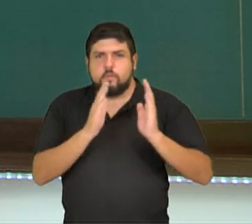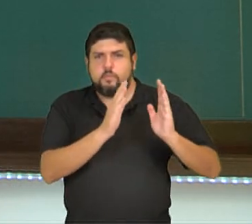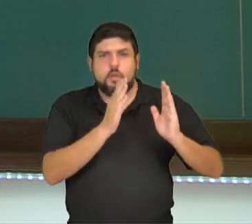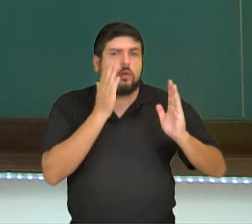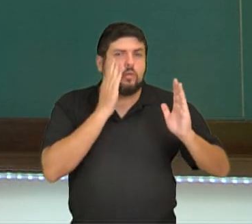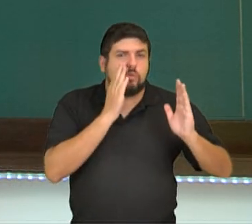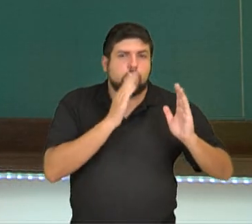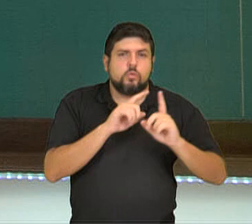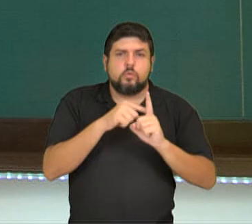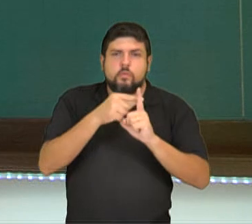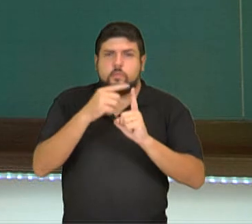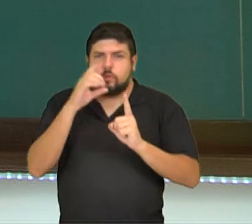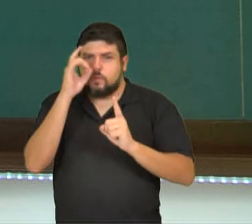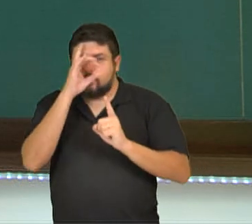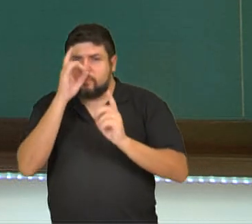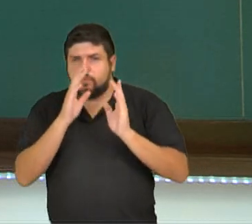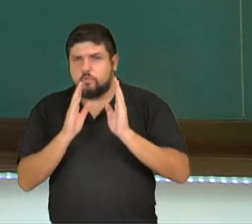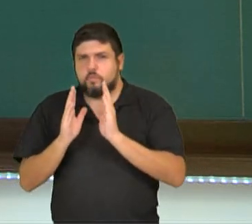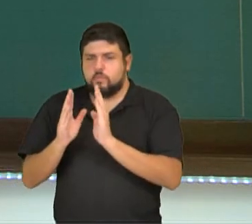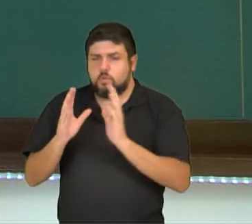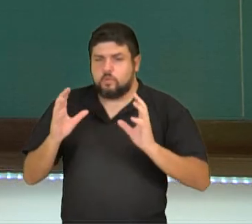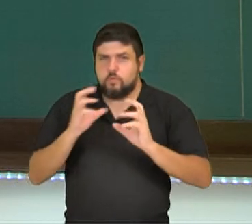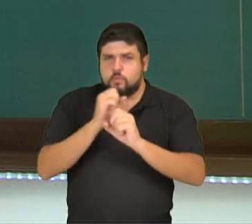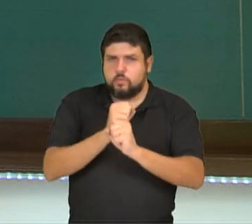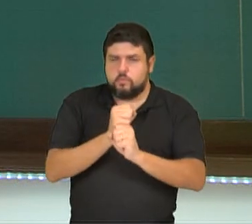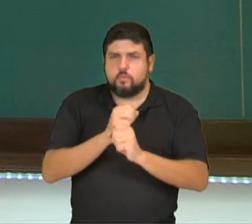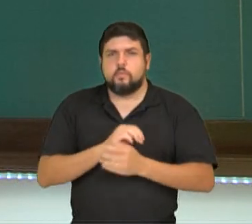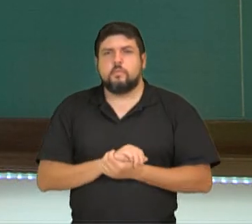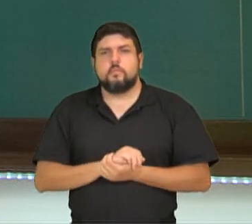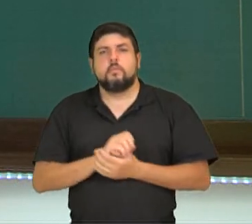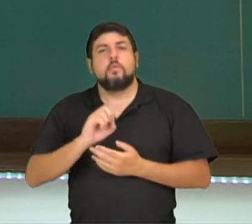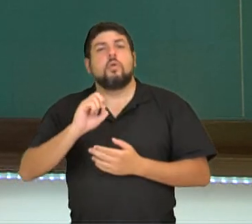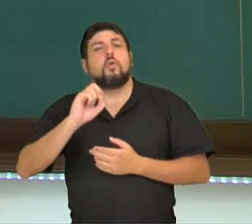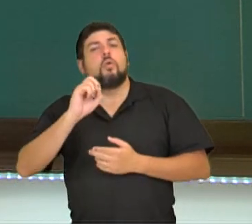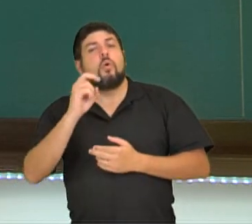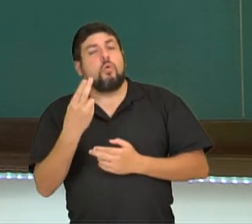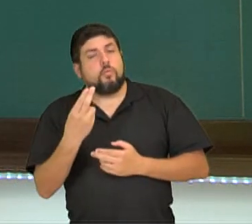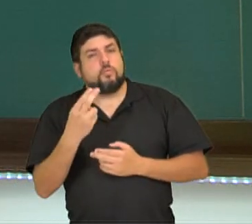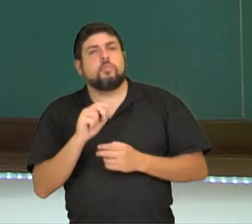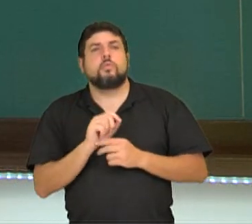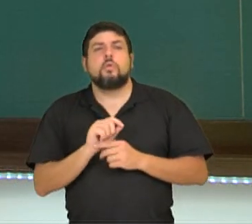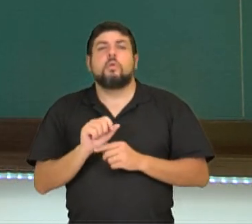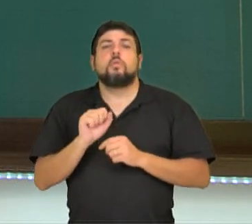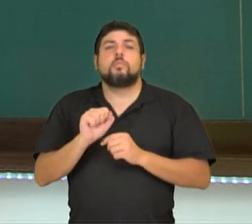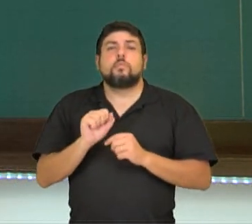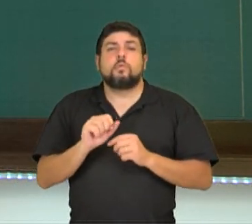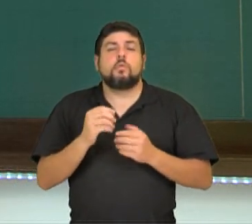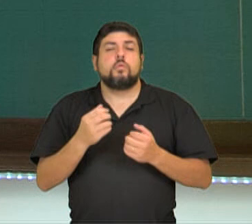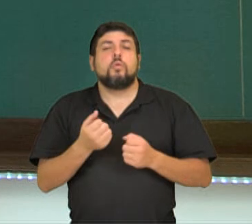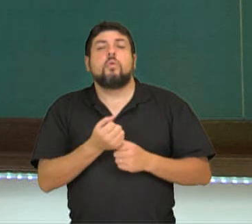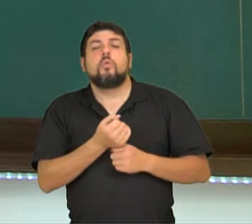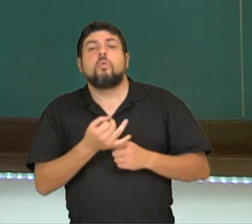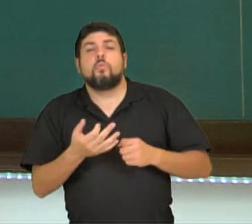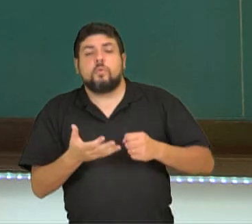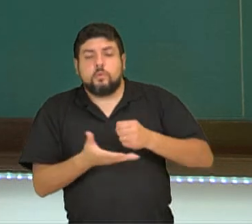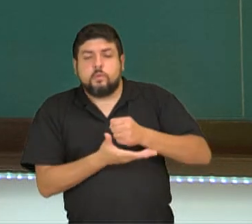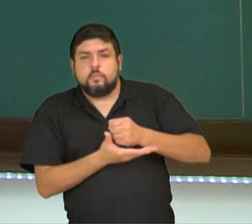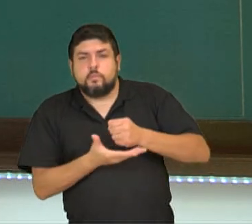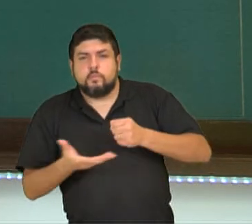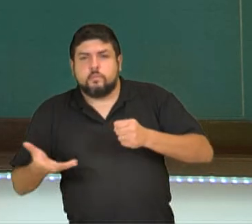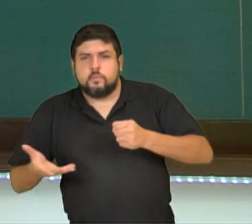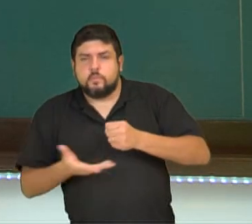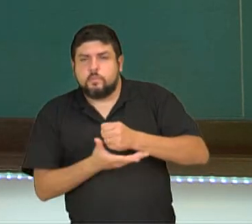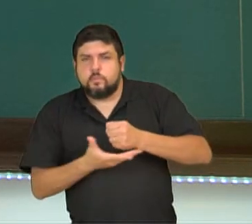mais a parte verde e somar tudo. Ou eu posso determinar quanto é essa base aqui